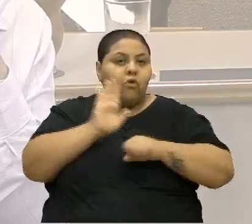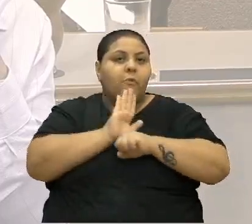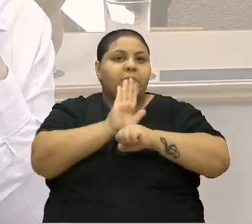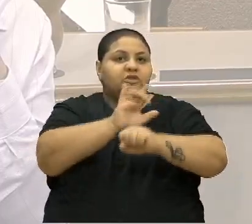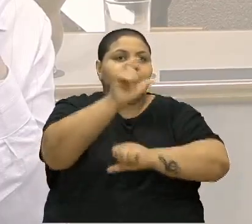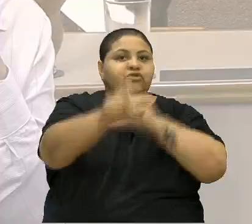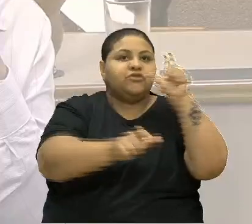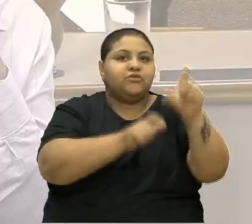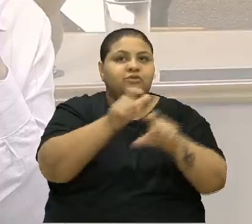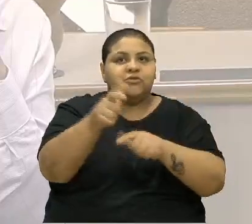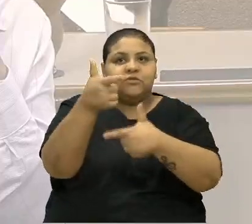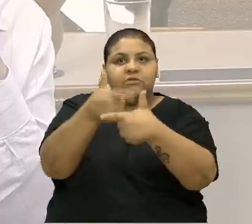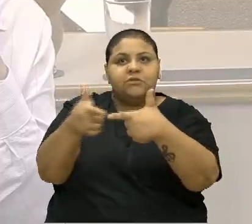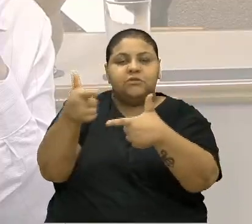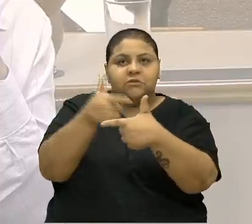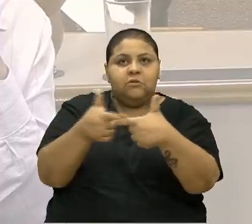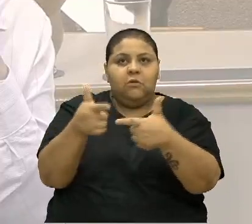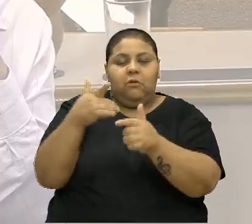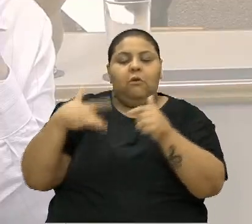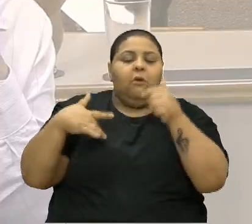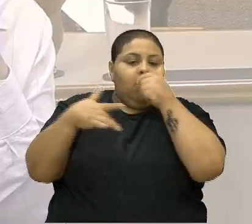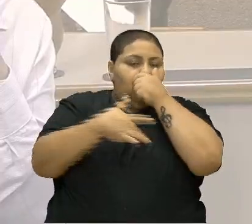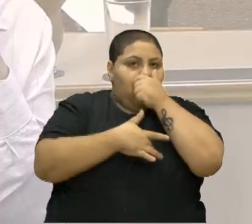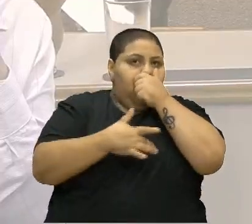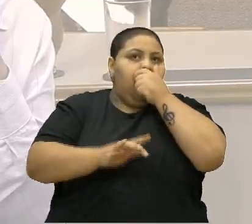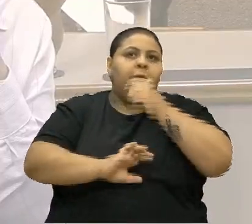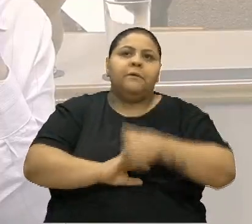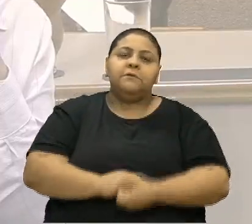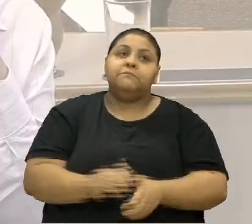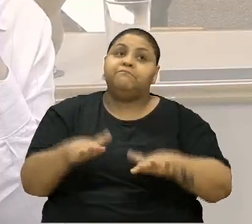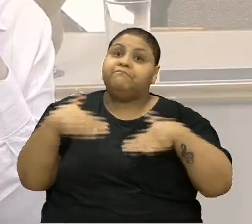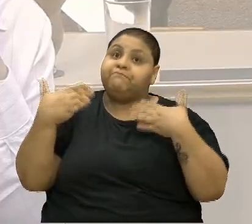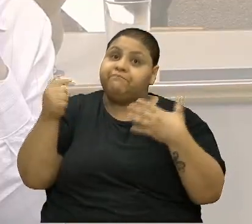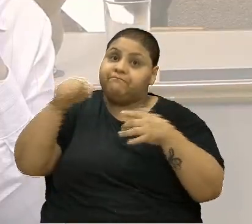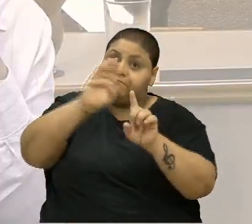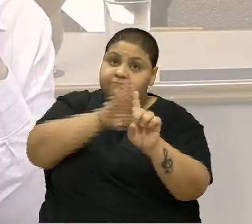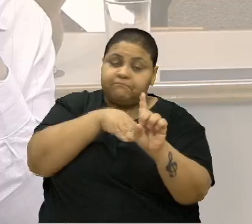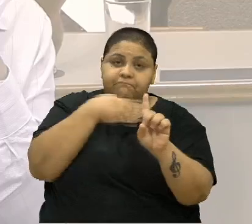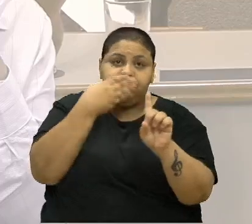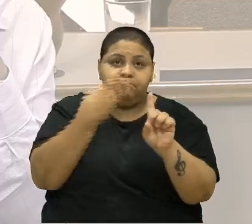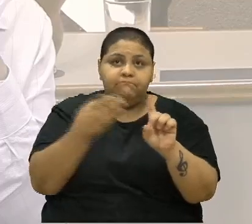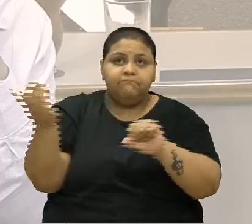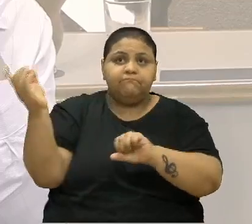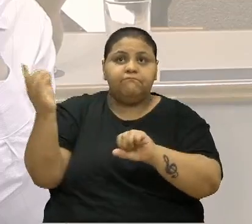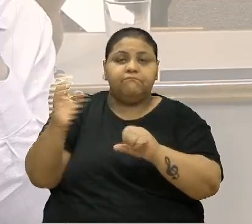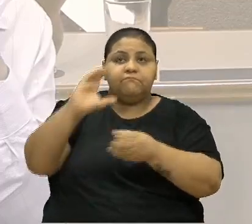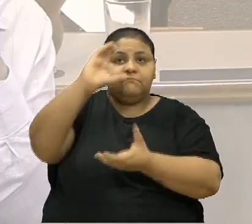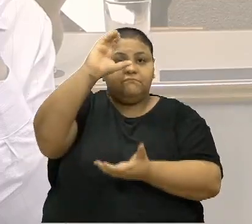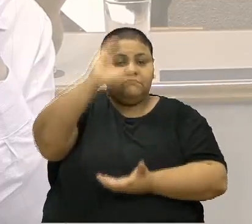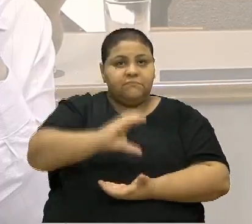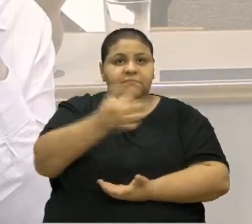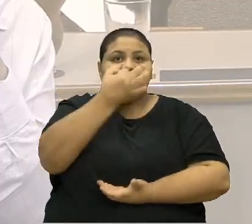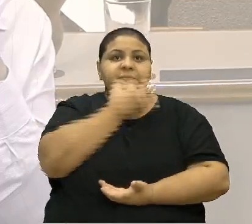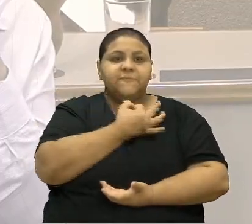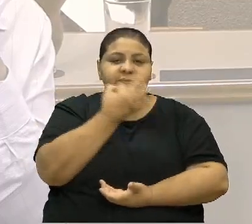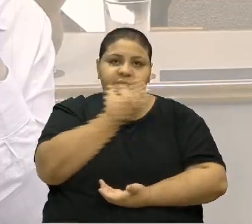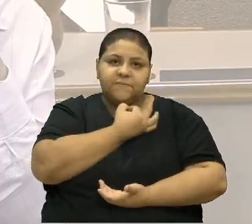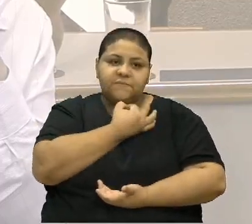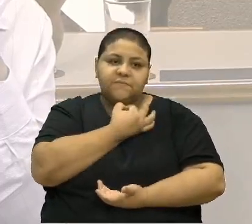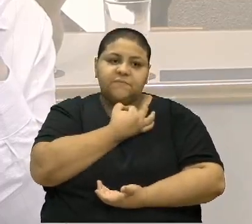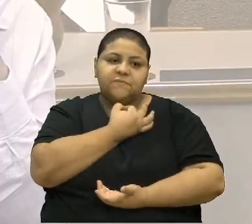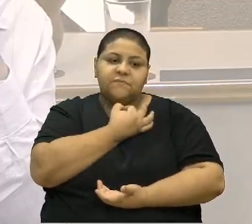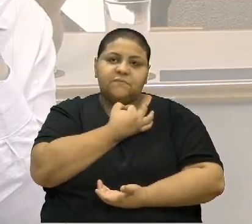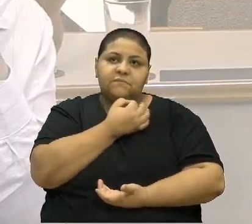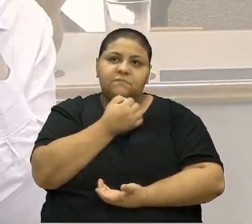que estão com problemas de saúde, especialmente. Então, esta homenagem do título de cidadão caxiense, que